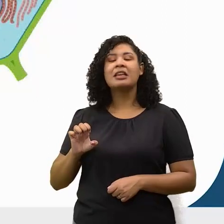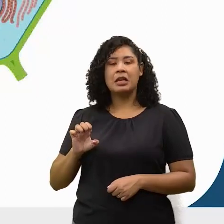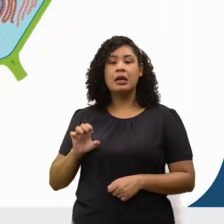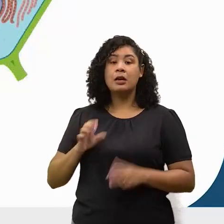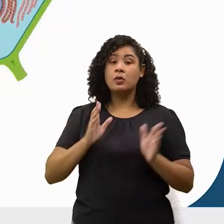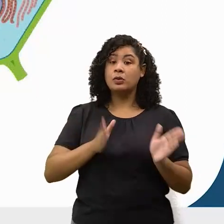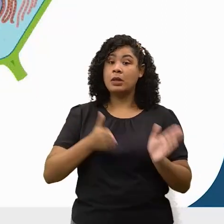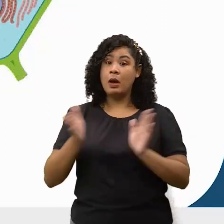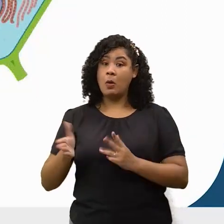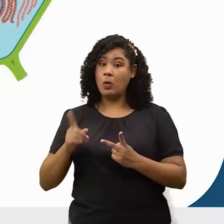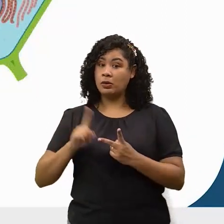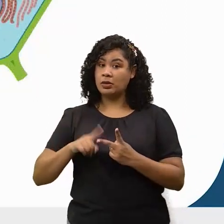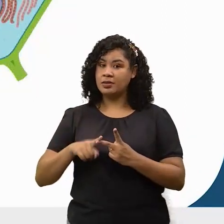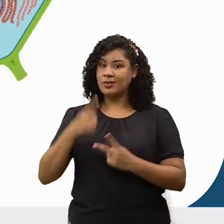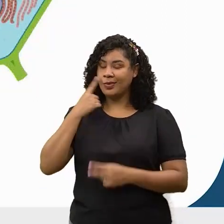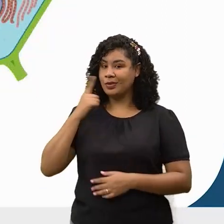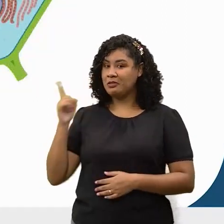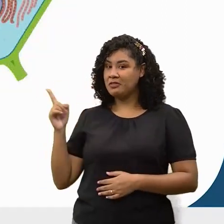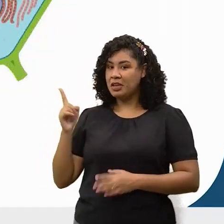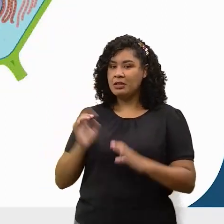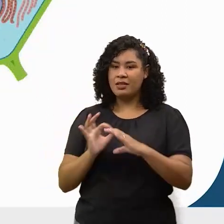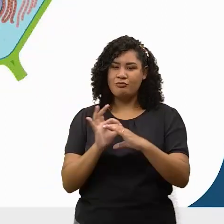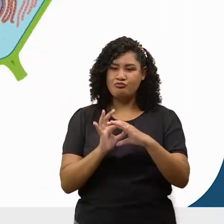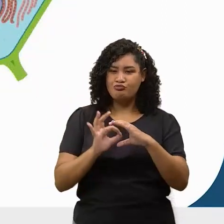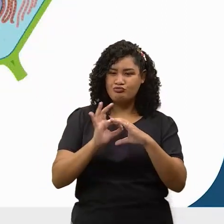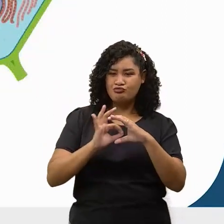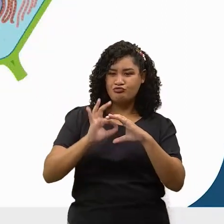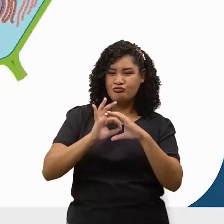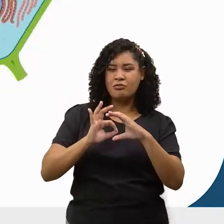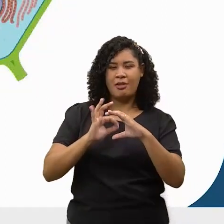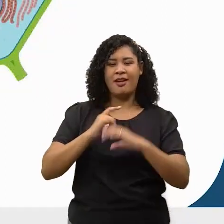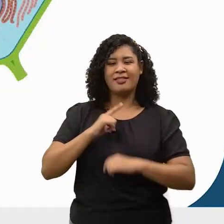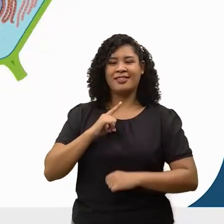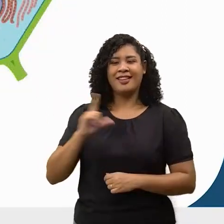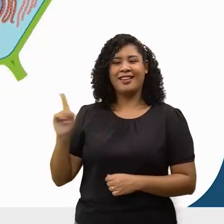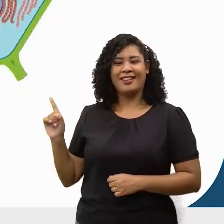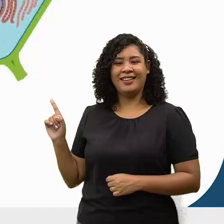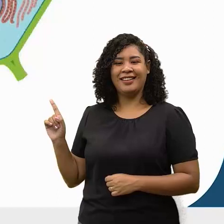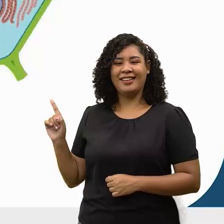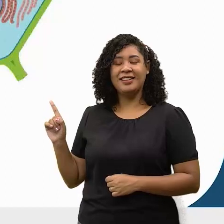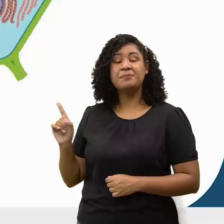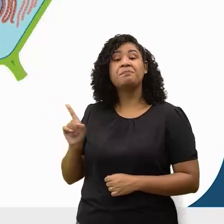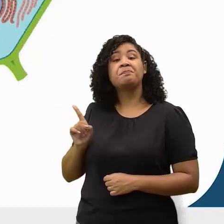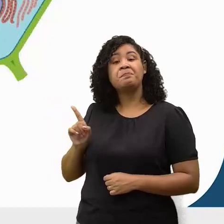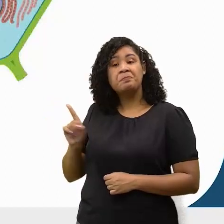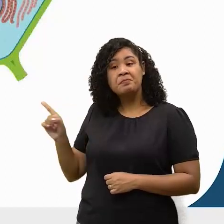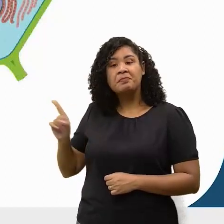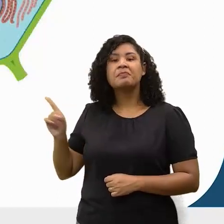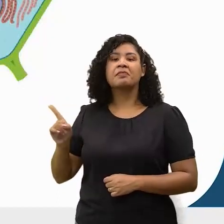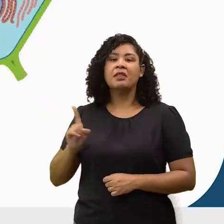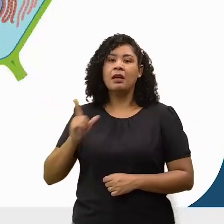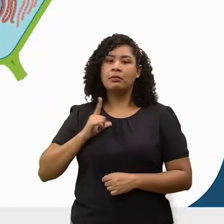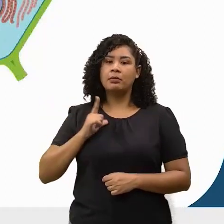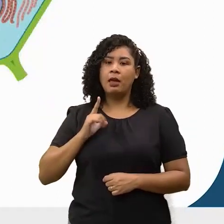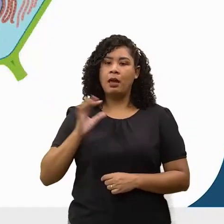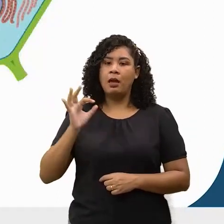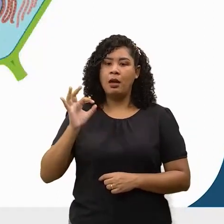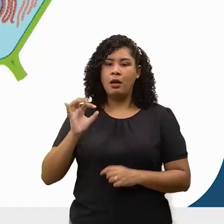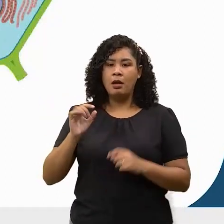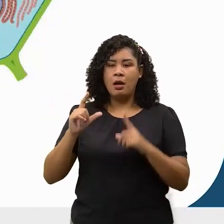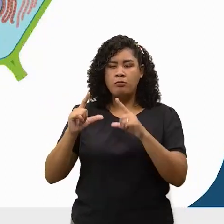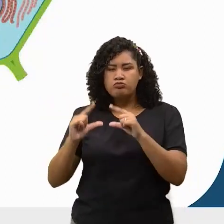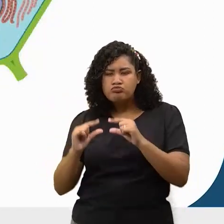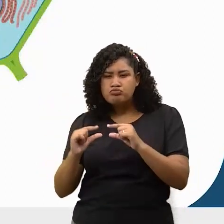claramente, o DNA ele fica aqui dentro do núcleo, ó. Esse núcleo ele é de diferentes tamanhos, mas